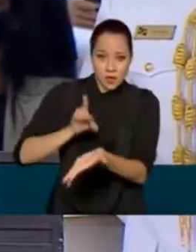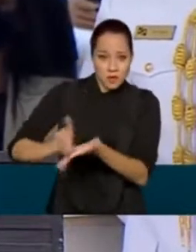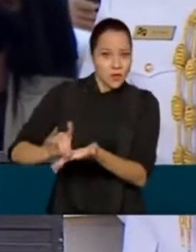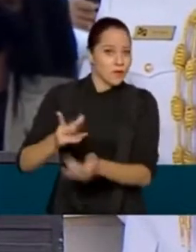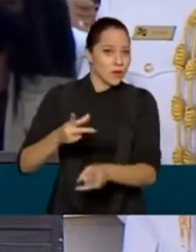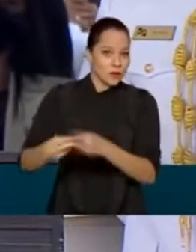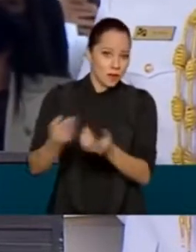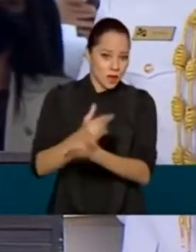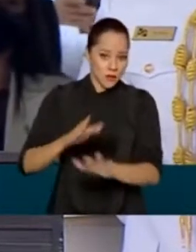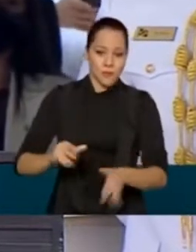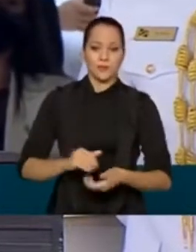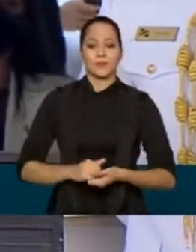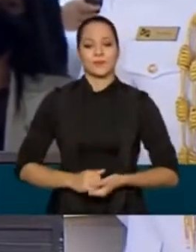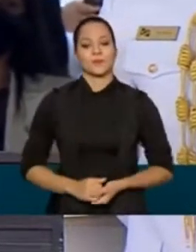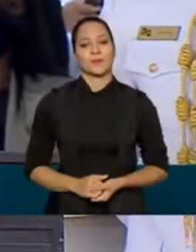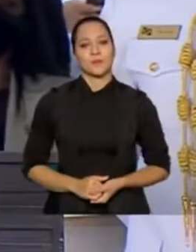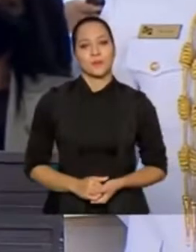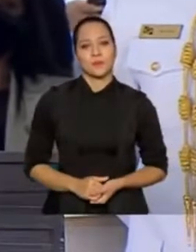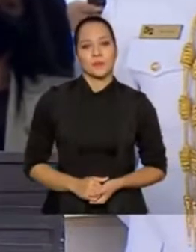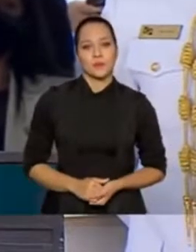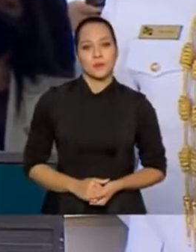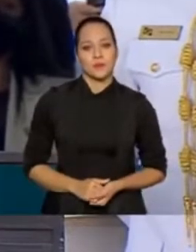vencido.